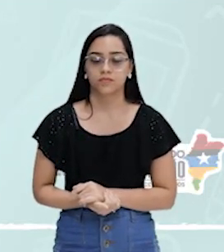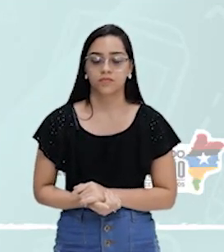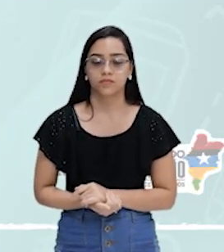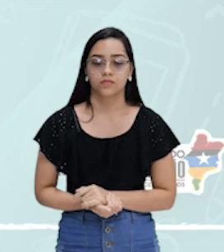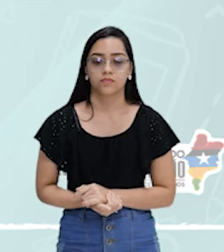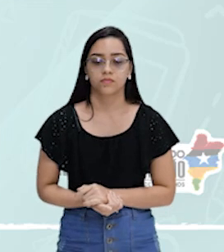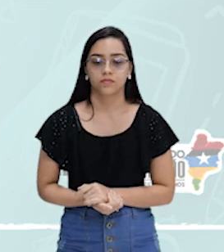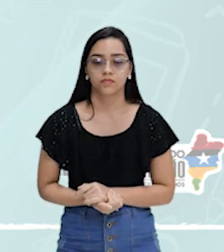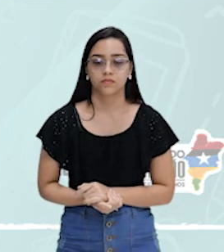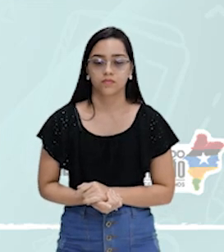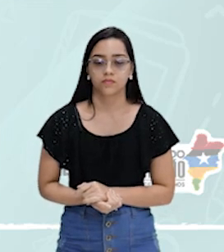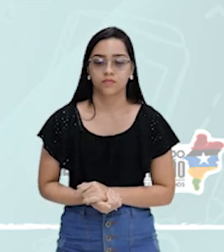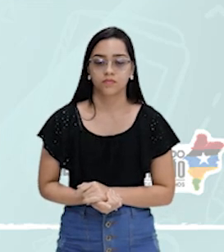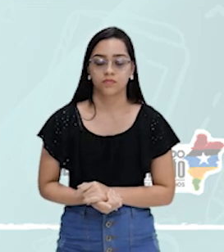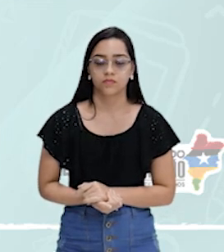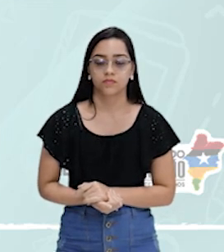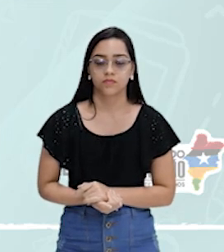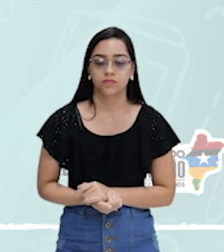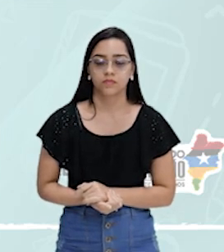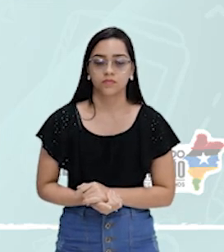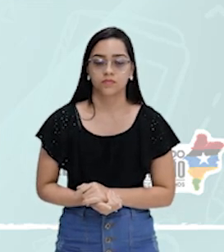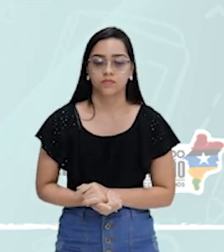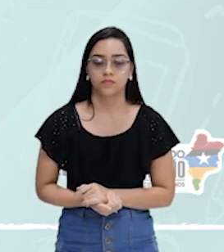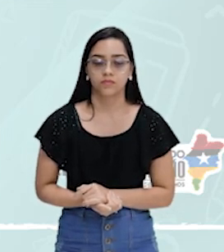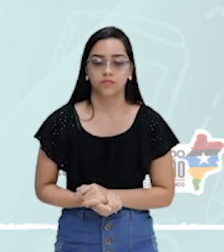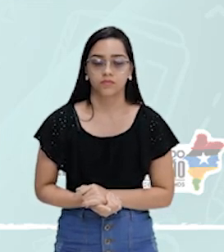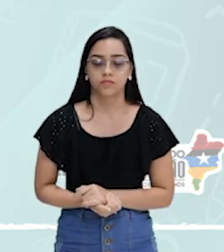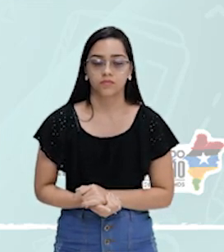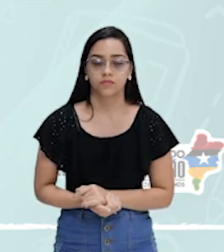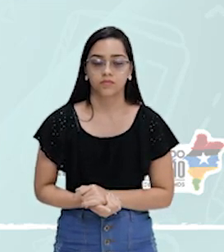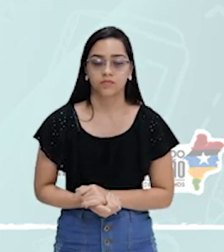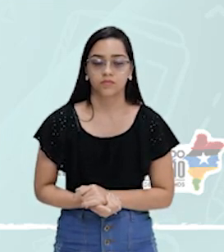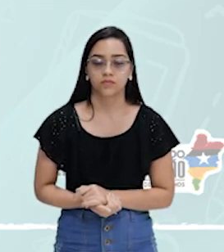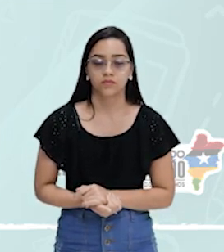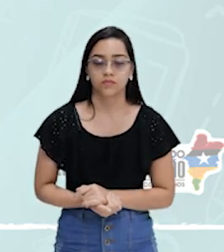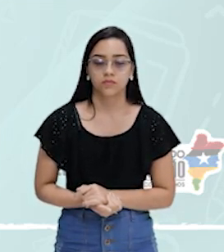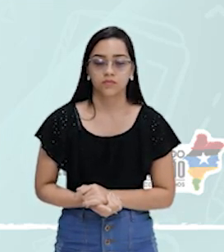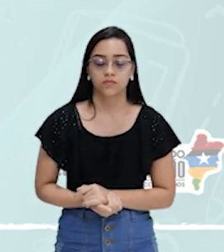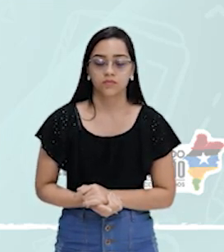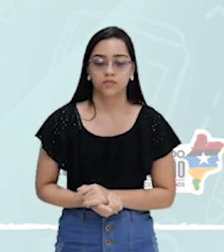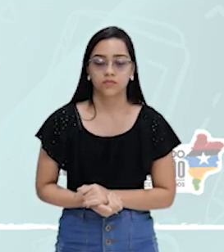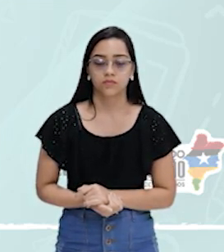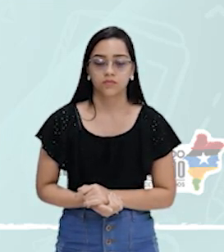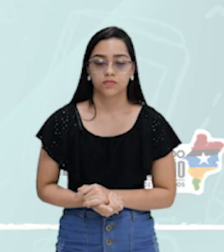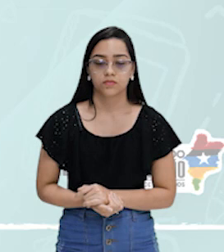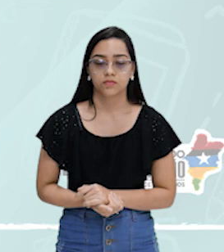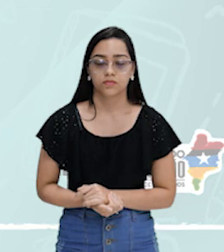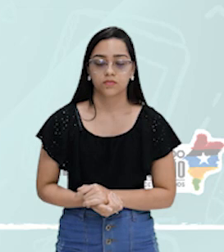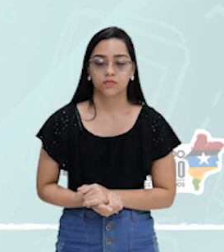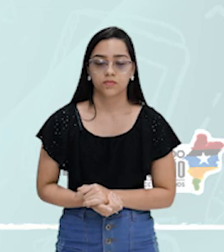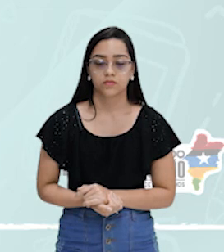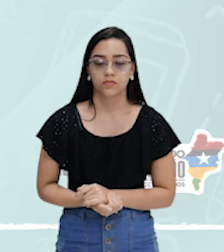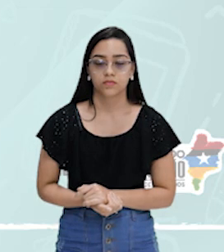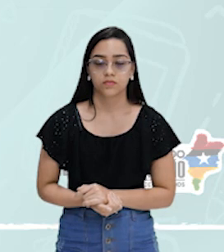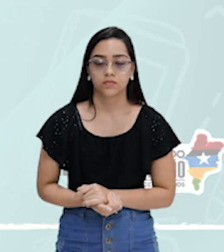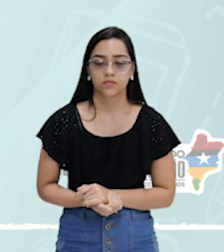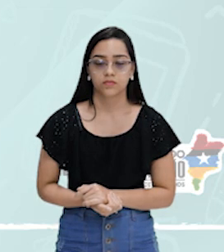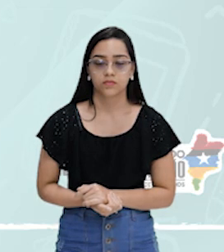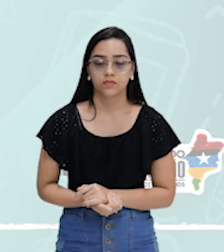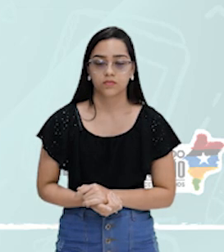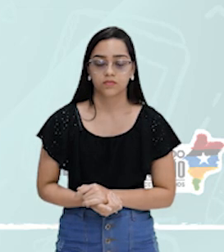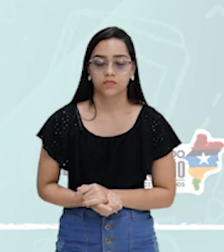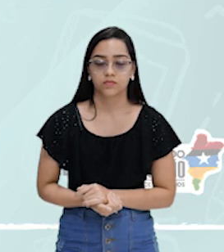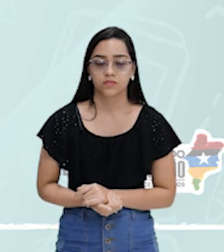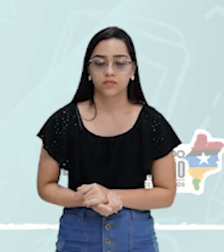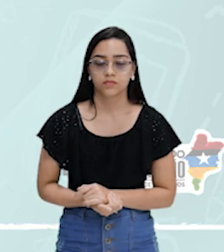e apresentar uma realidade nua e crua, a vida como ela é. Os escritores naturalistas usavam ciência como base